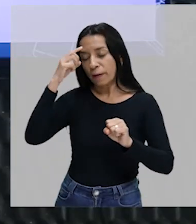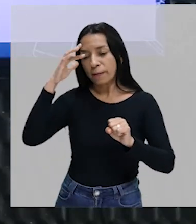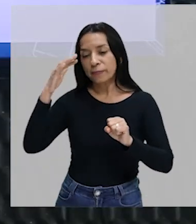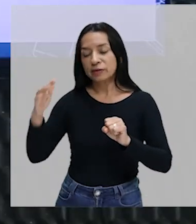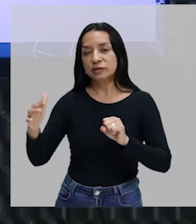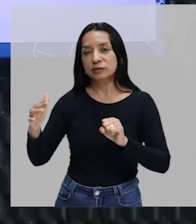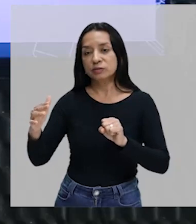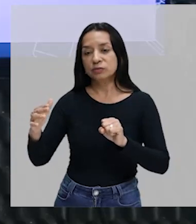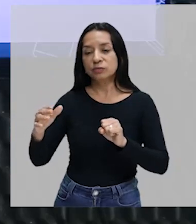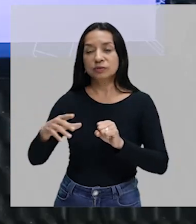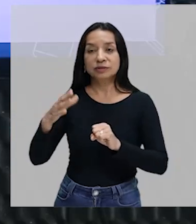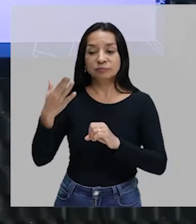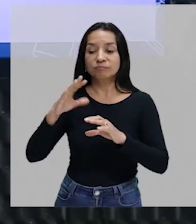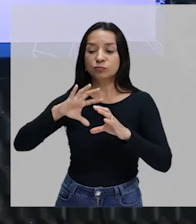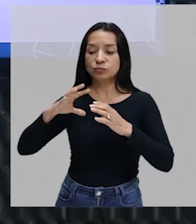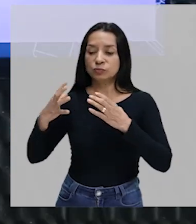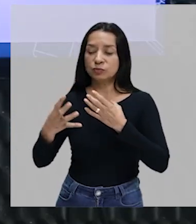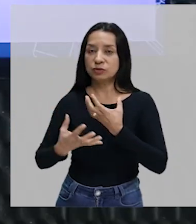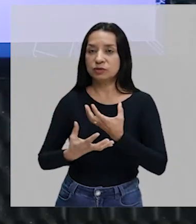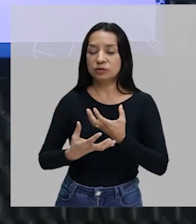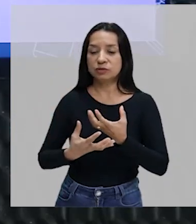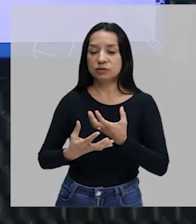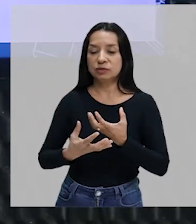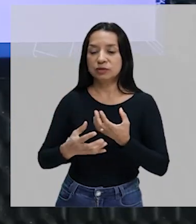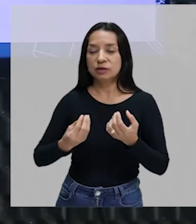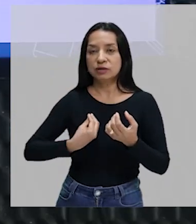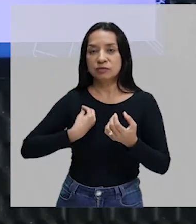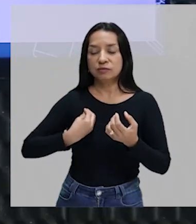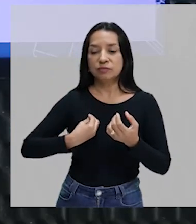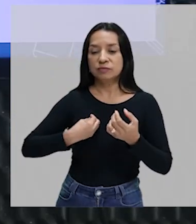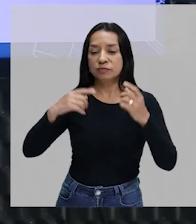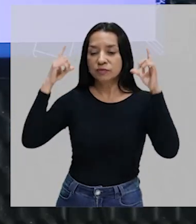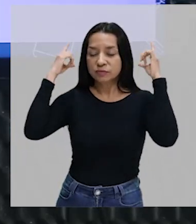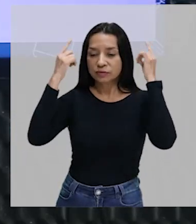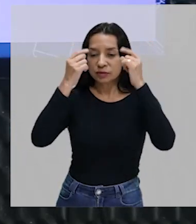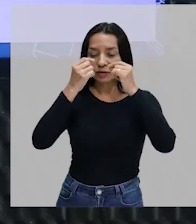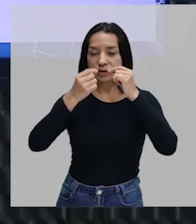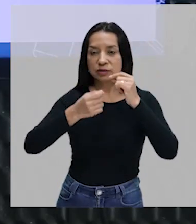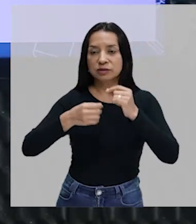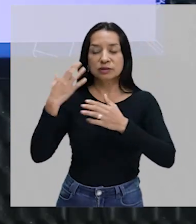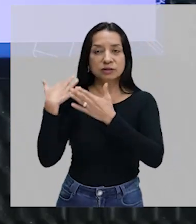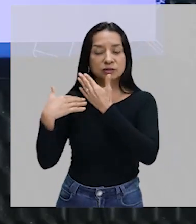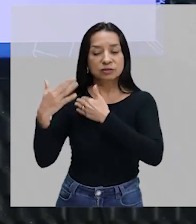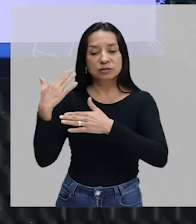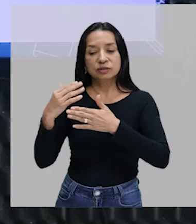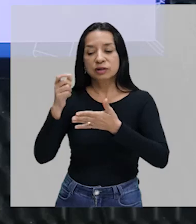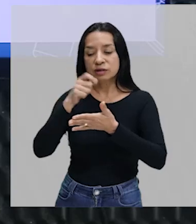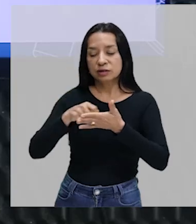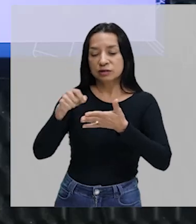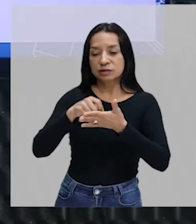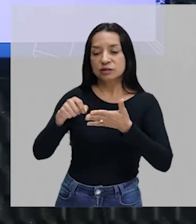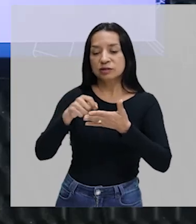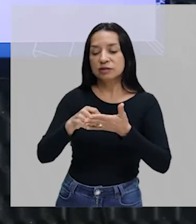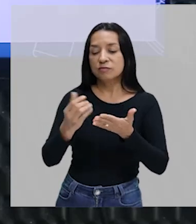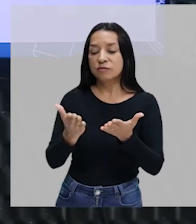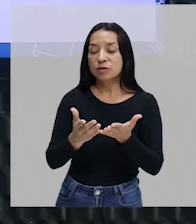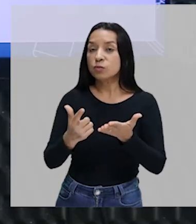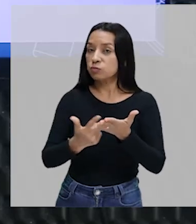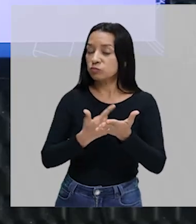Grécia Antiga, lá por volta do século III a.C., e escreveu uma das obras mais importantes sobre